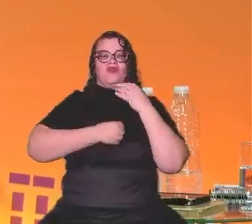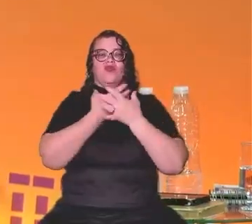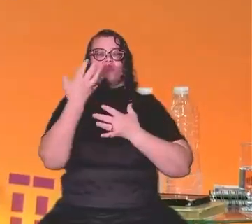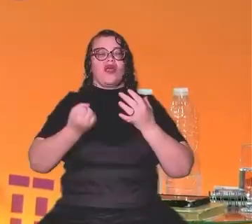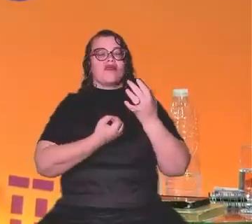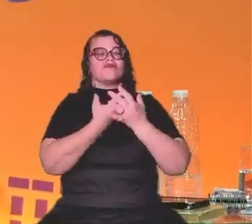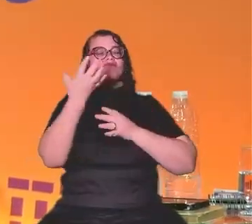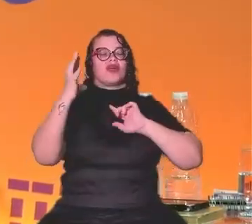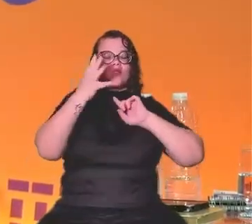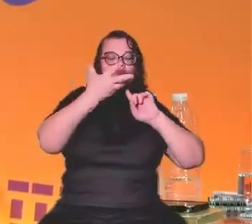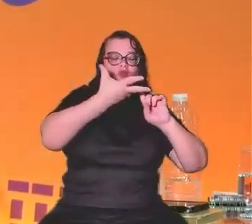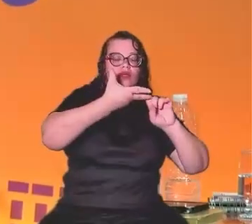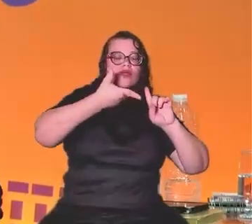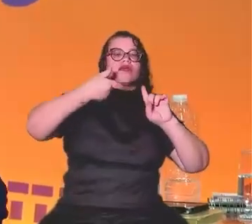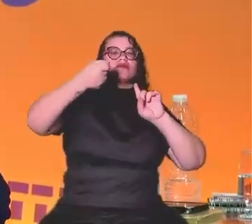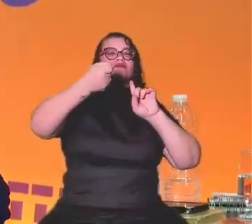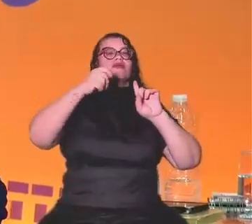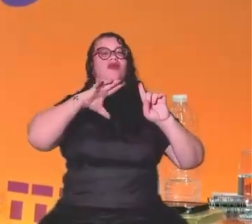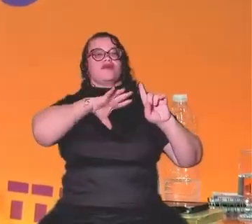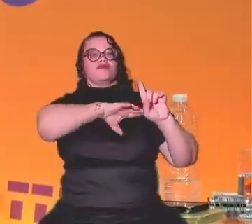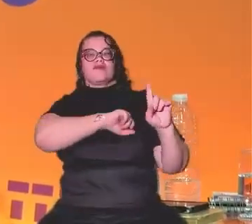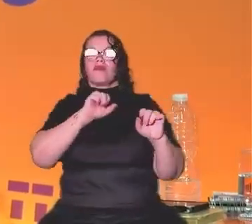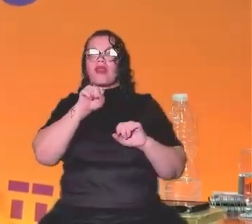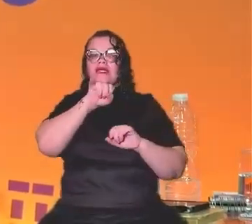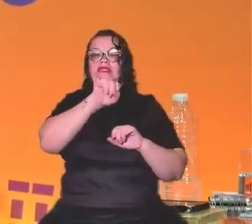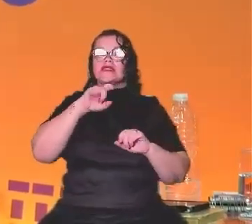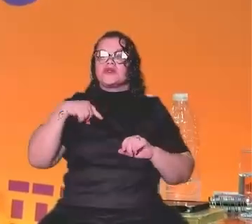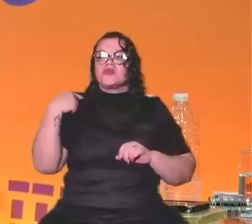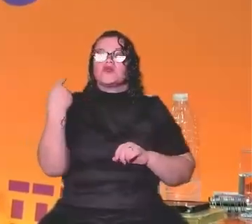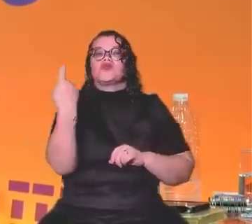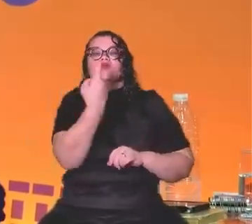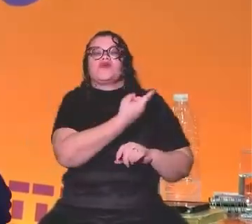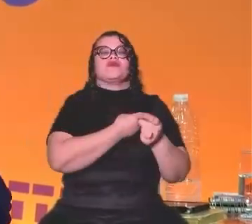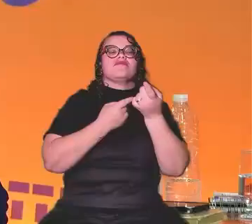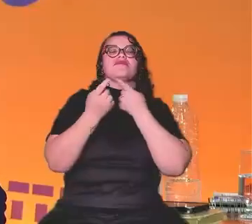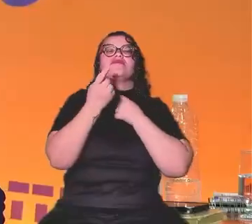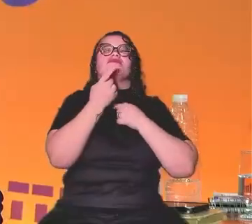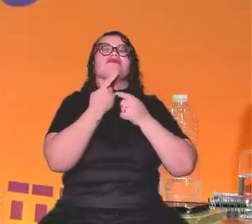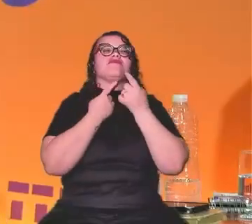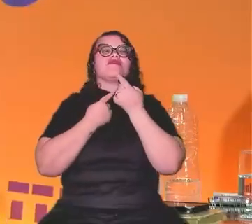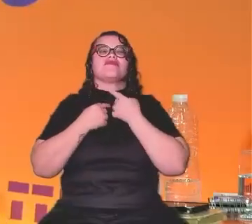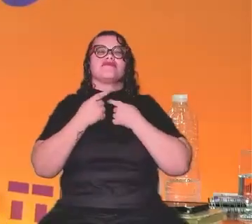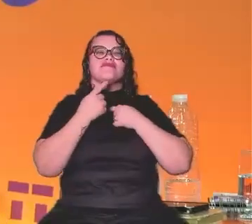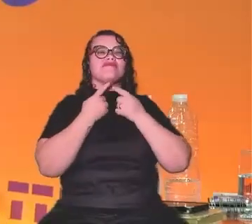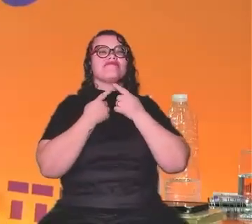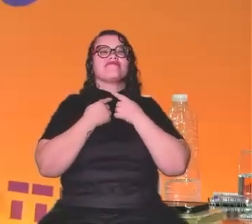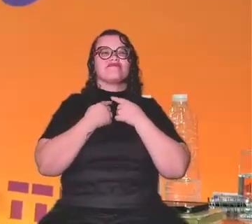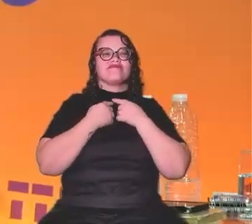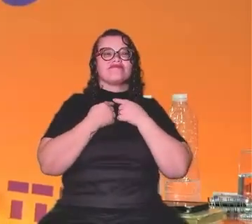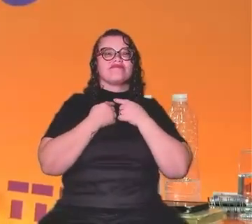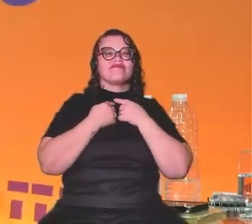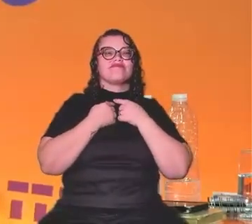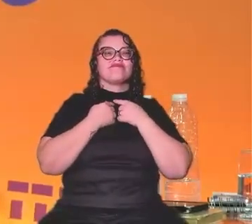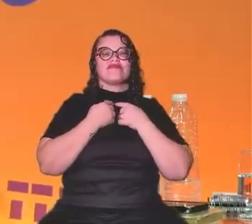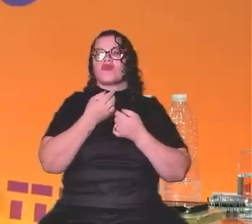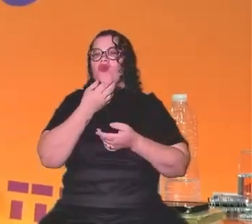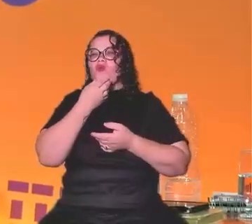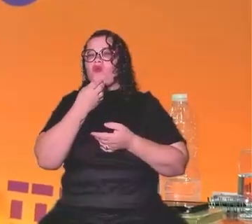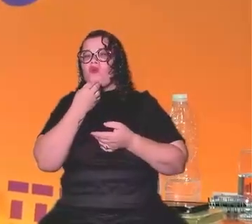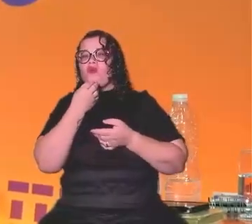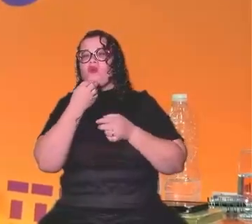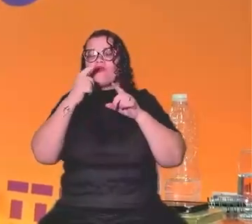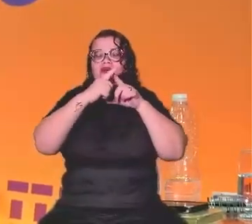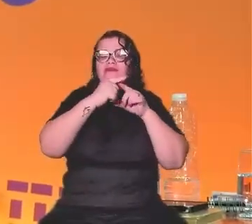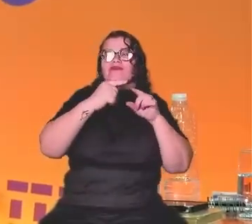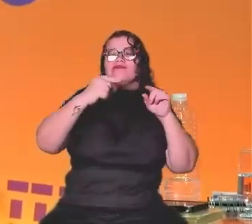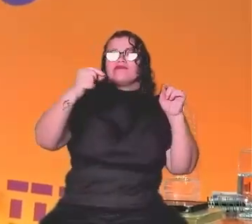amor, da arte. Porque se nós... Dá vontade, viu, Adolfo? Somos homens partidos